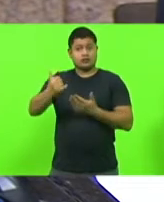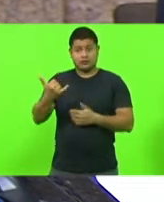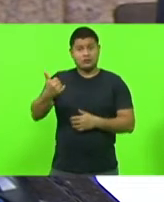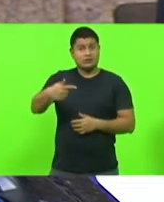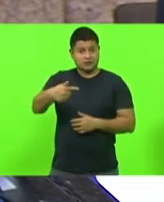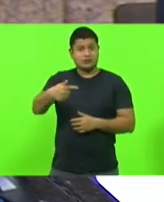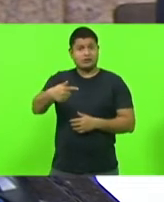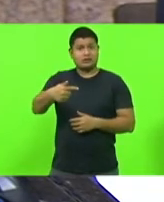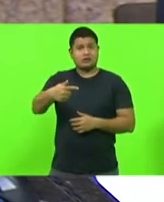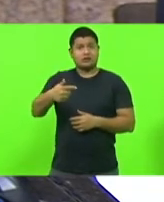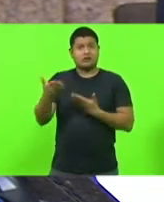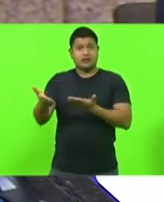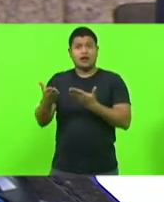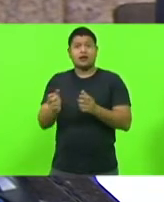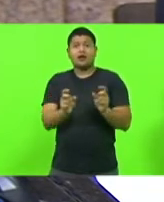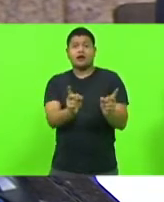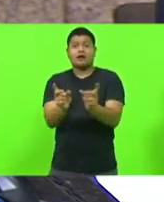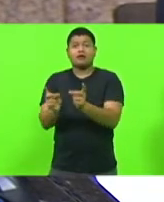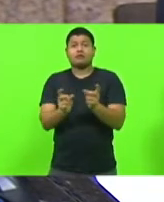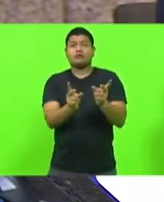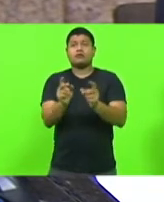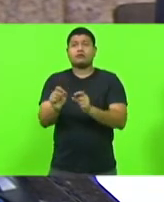17 anos, que estava vendendo